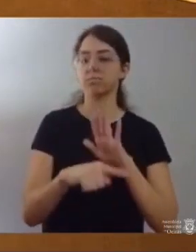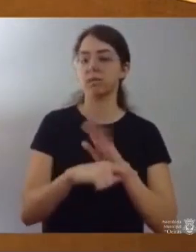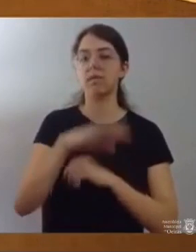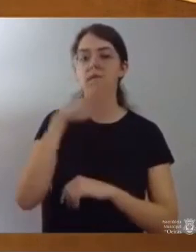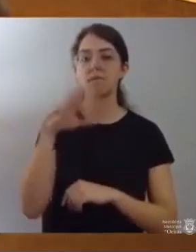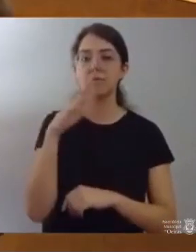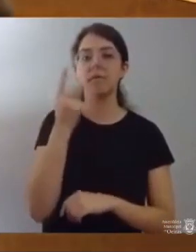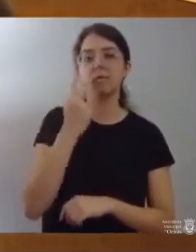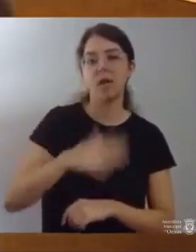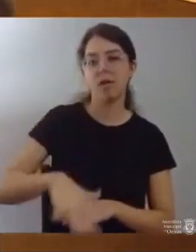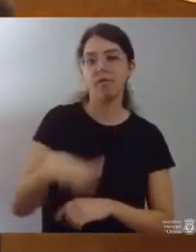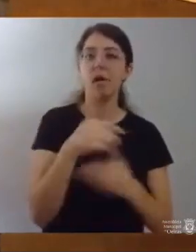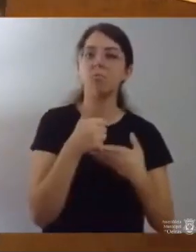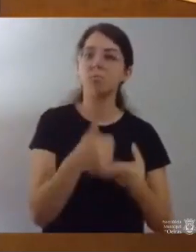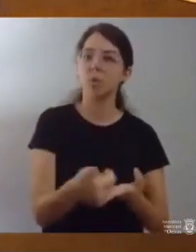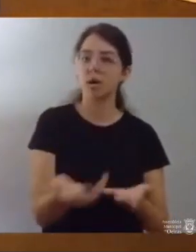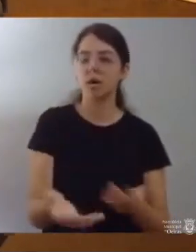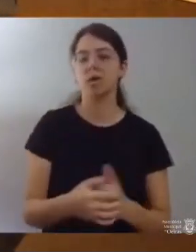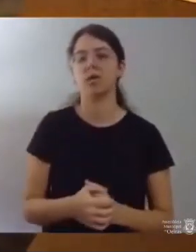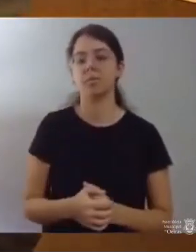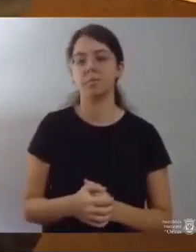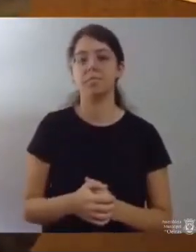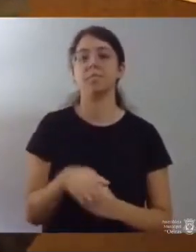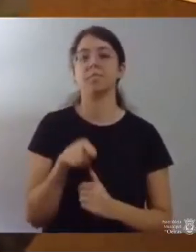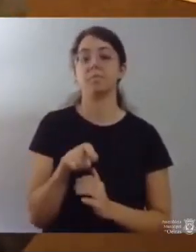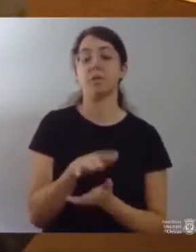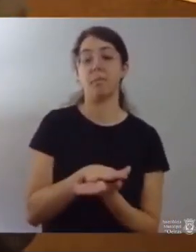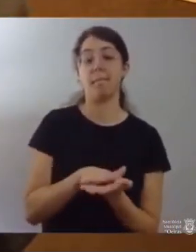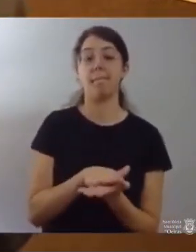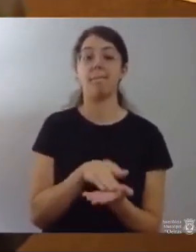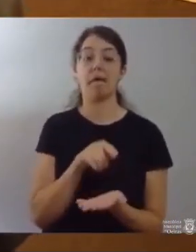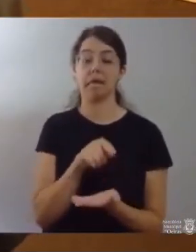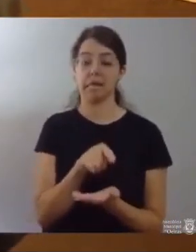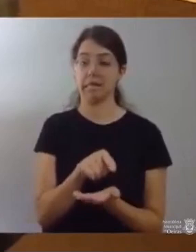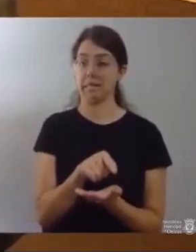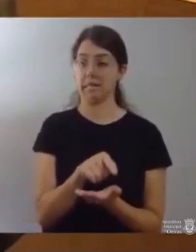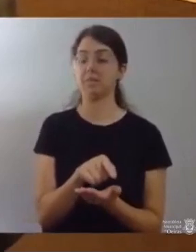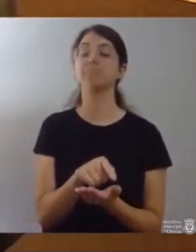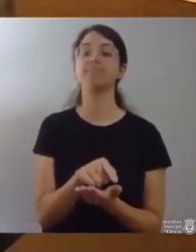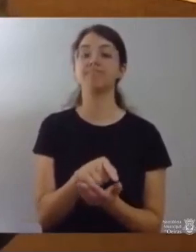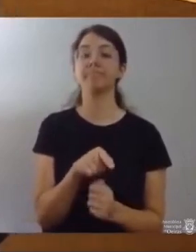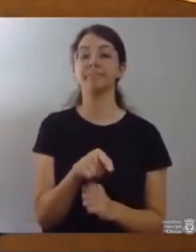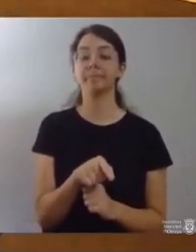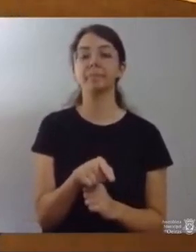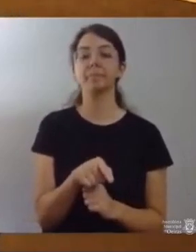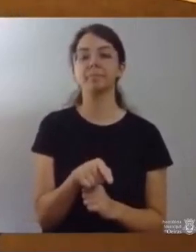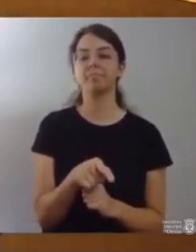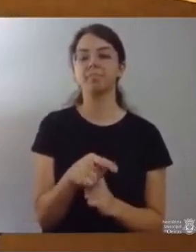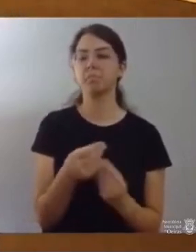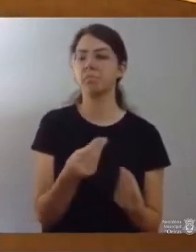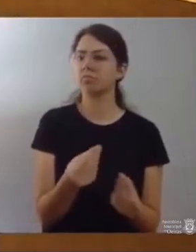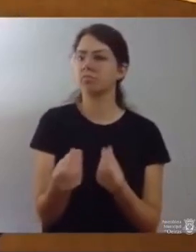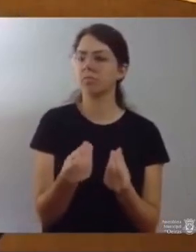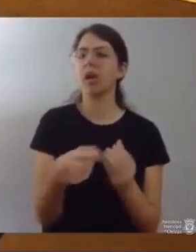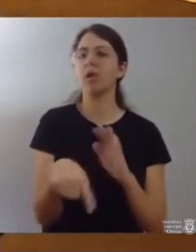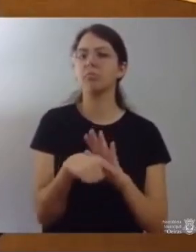no concelho e, portanto, tendo por base essa referência, parece-nos que é uma medida